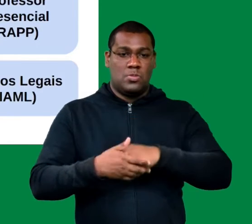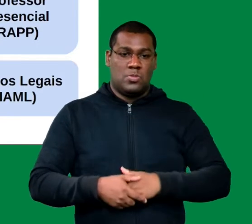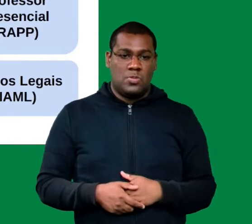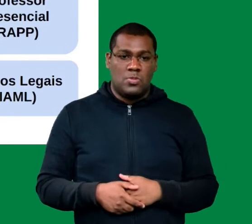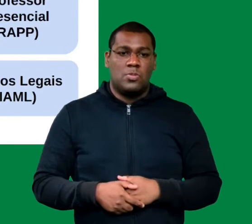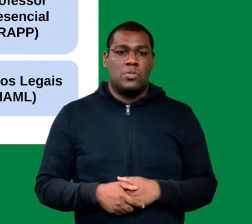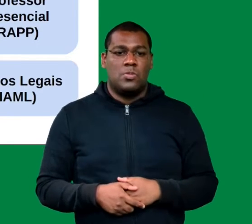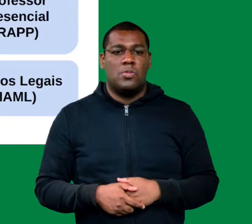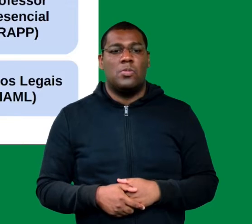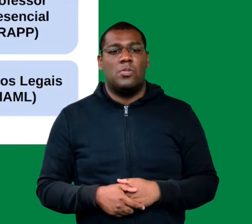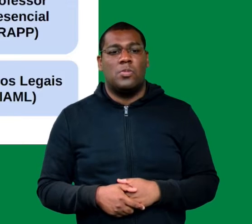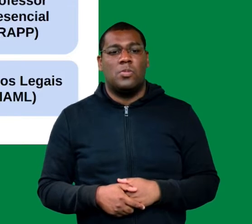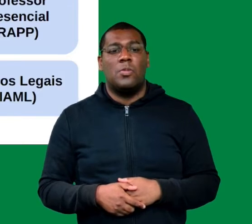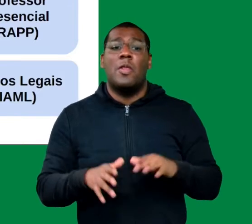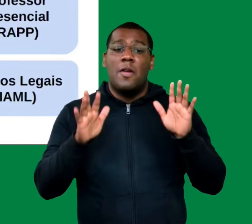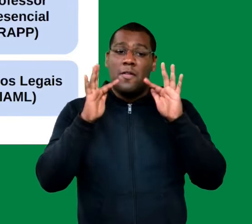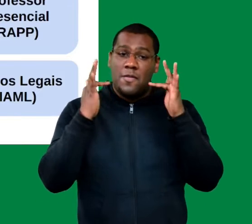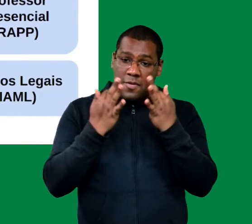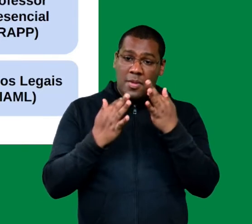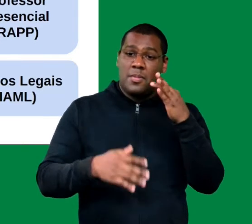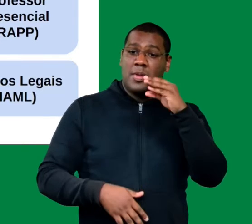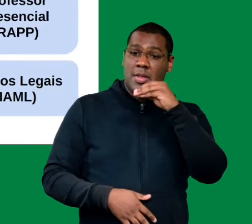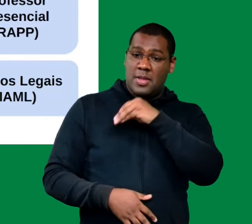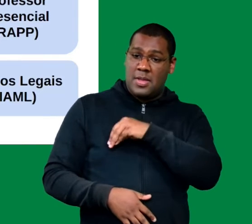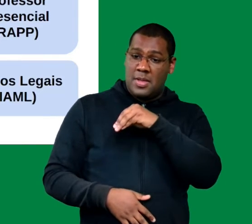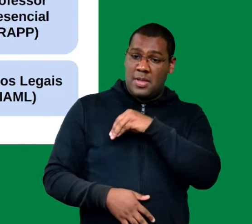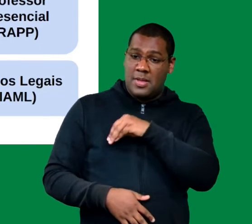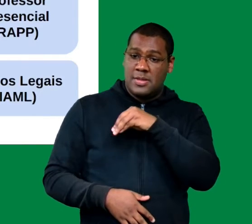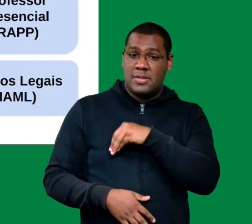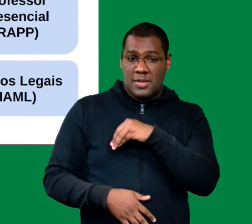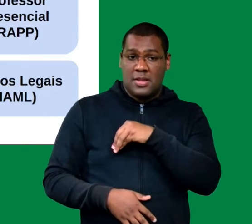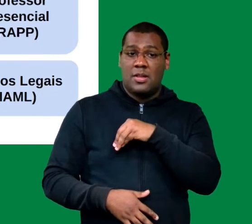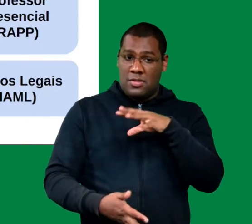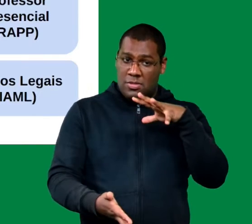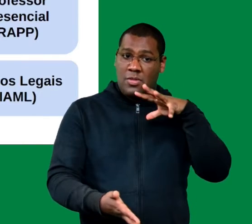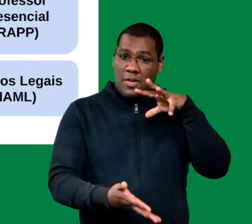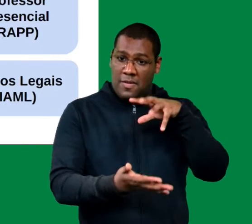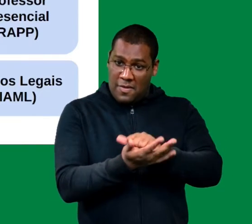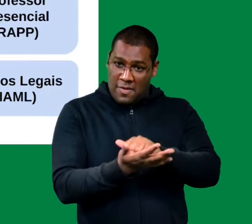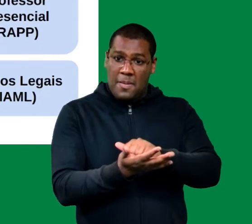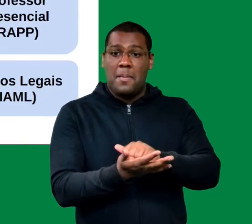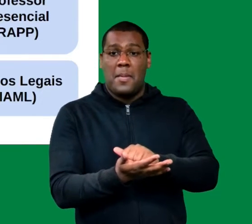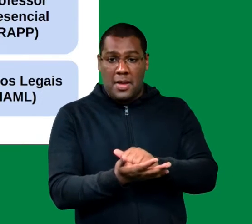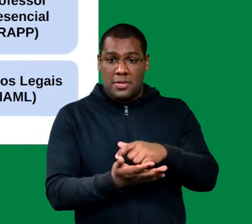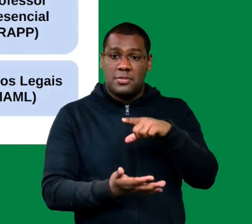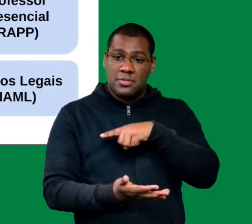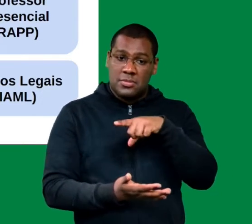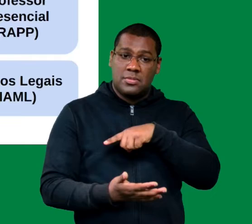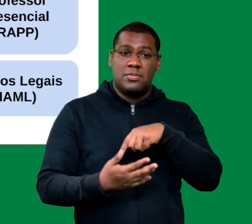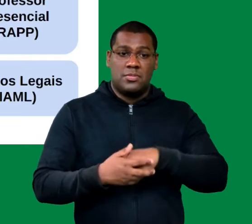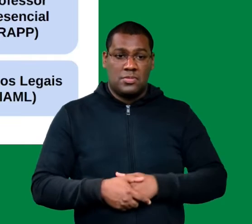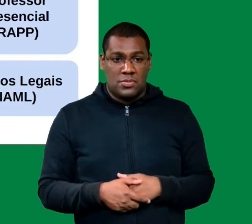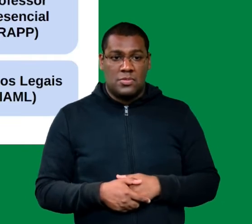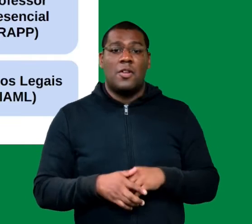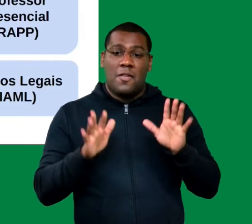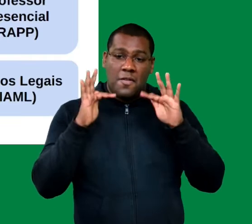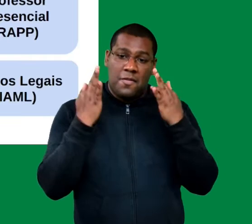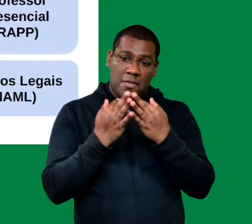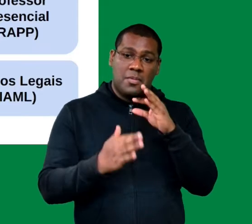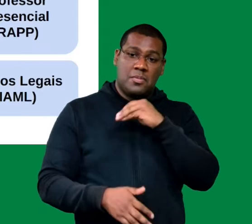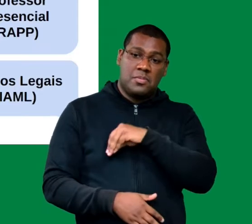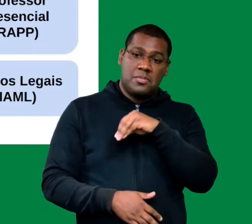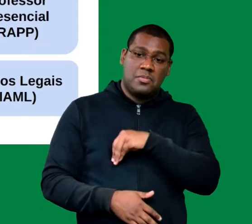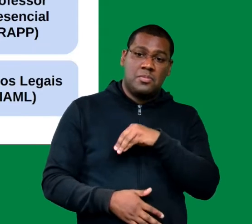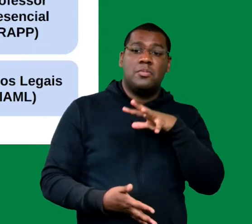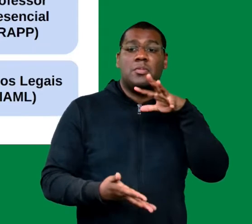informação é registrada ali no processo de revalide, né? A renda per capita familiar.